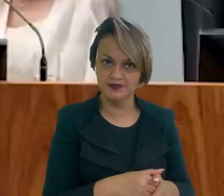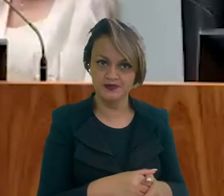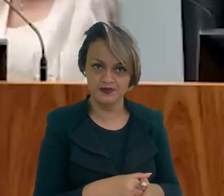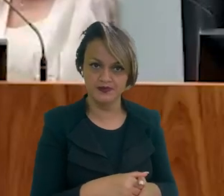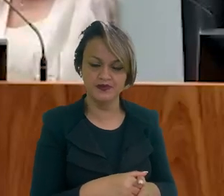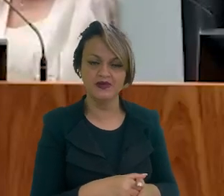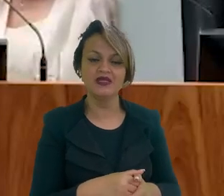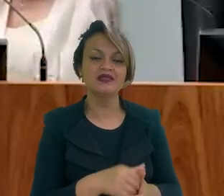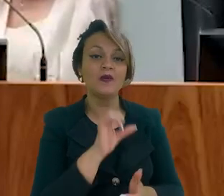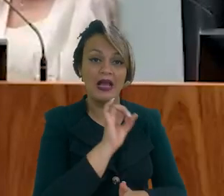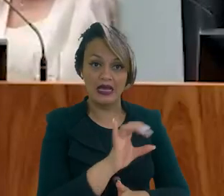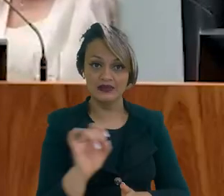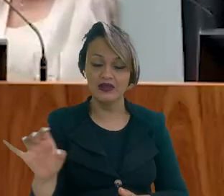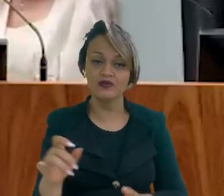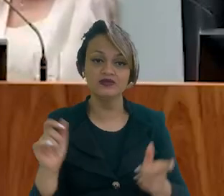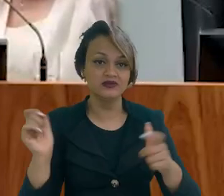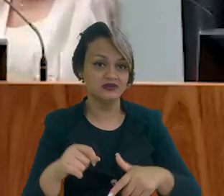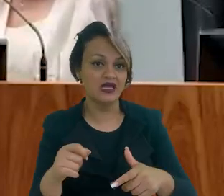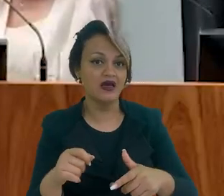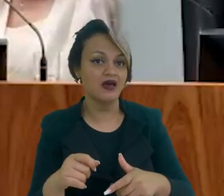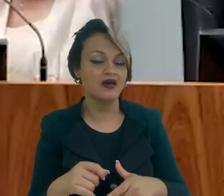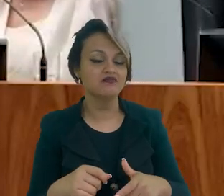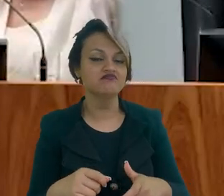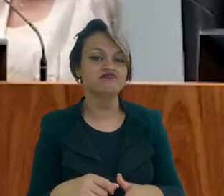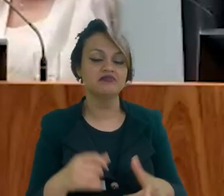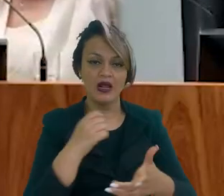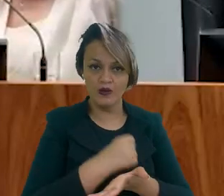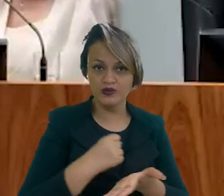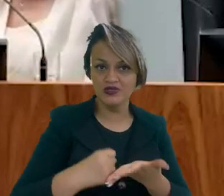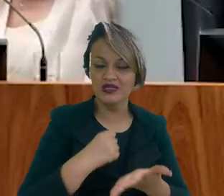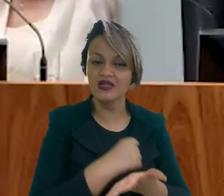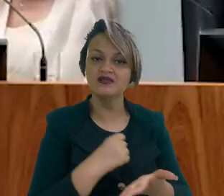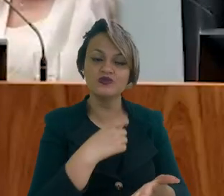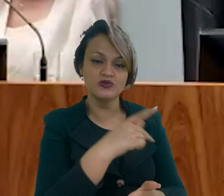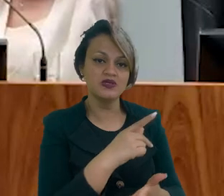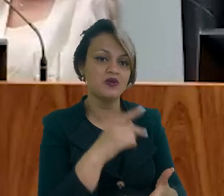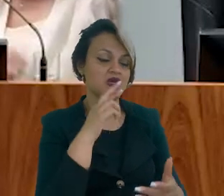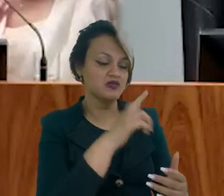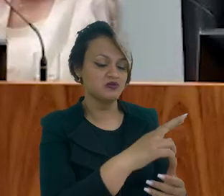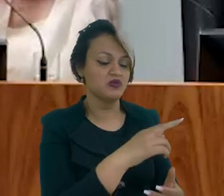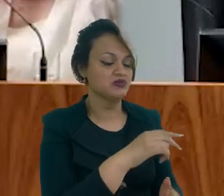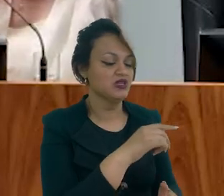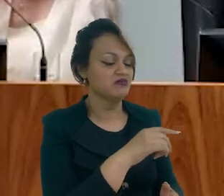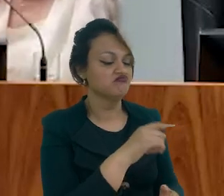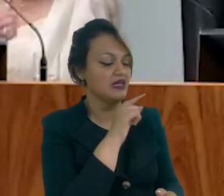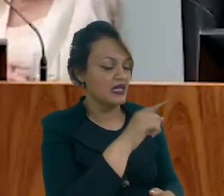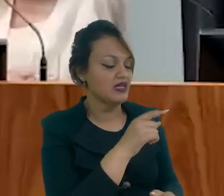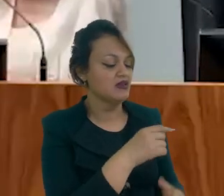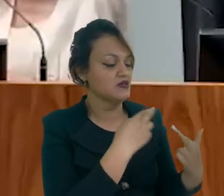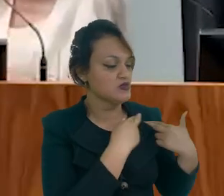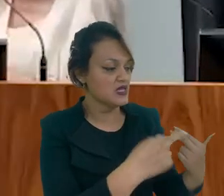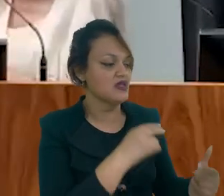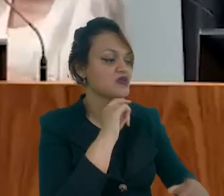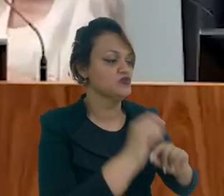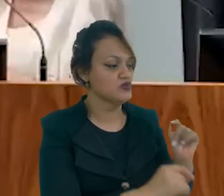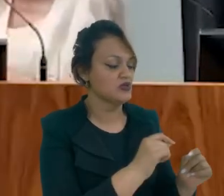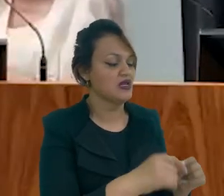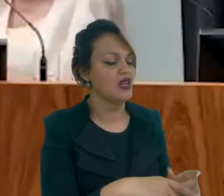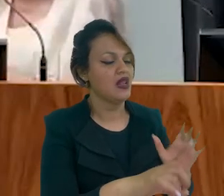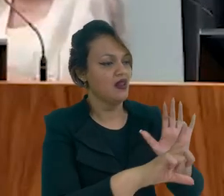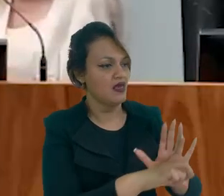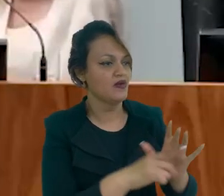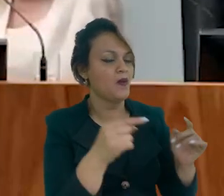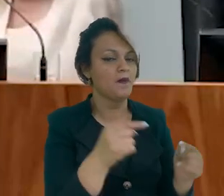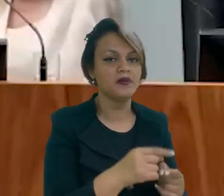como foram as construções romanas do período posterior é que cada um poderia realmente fazer a sua contratação